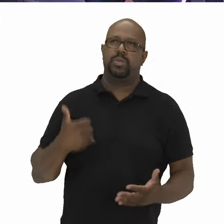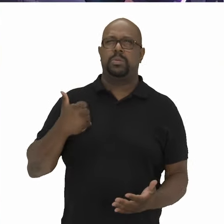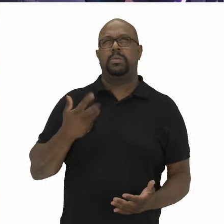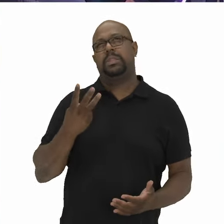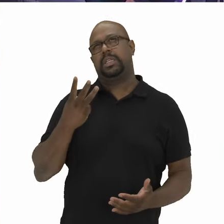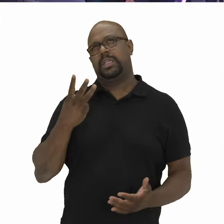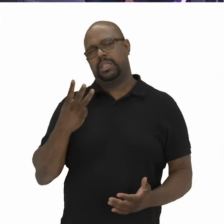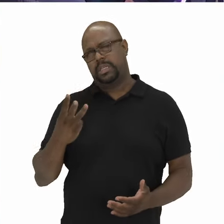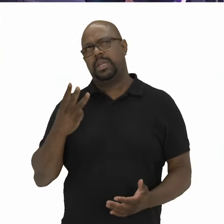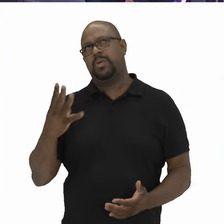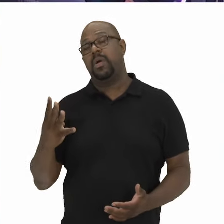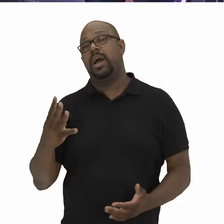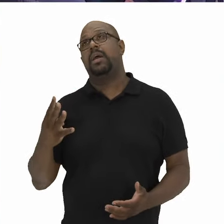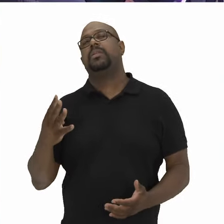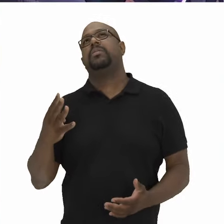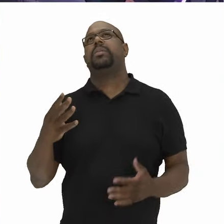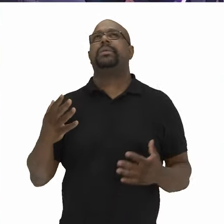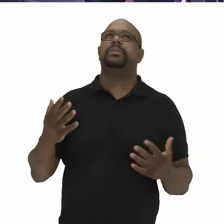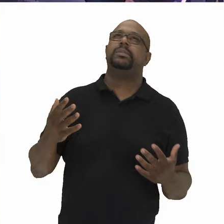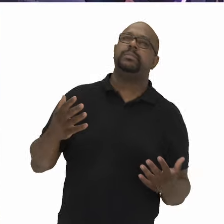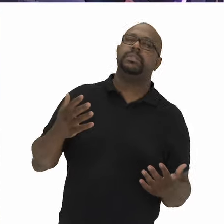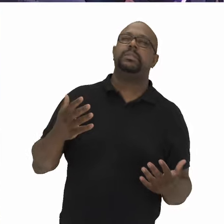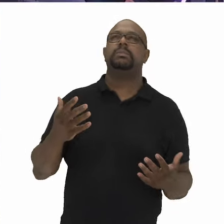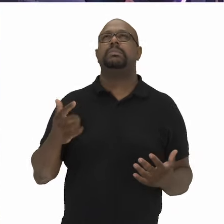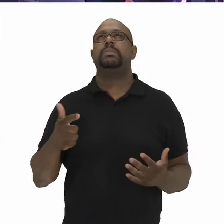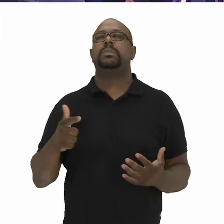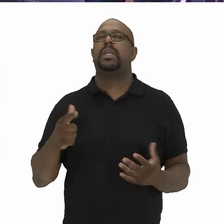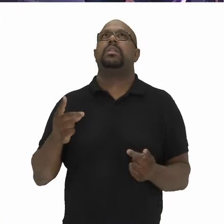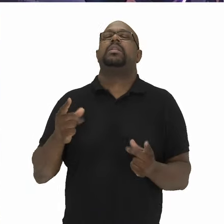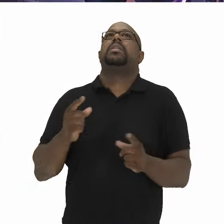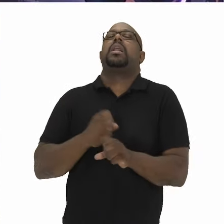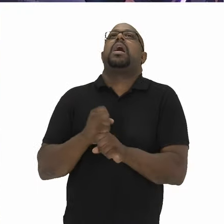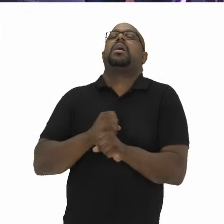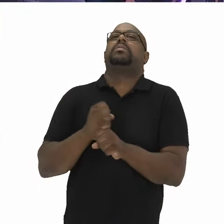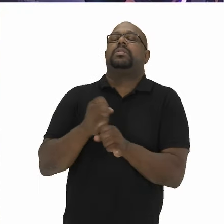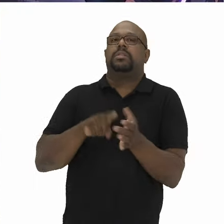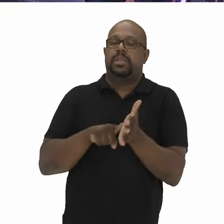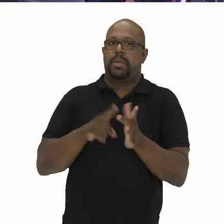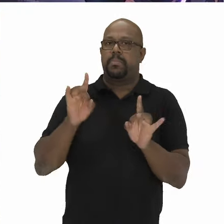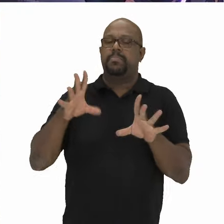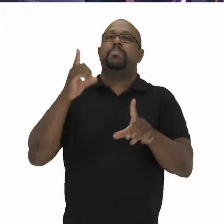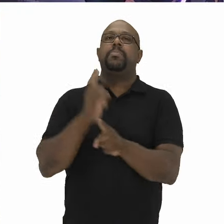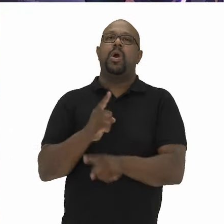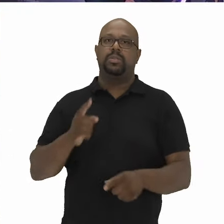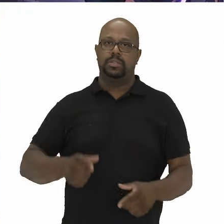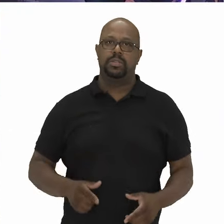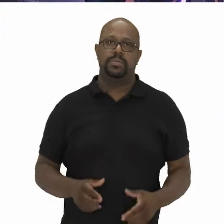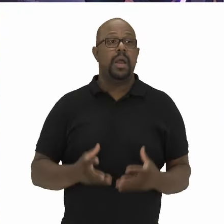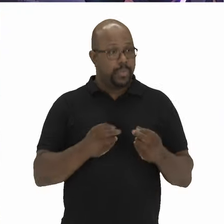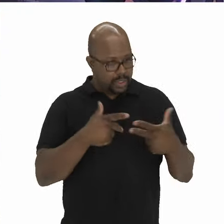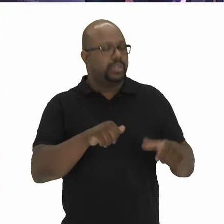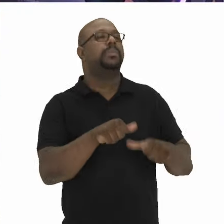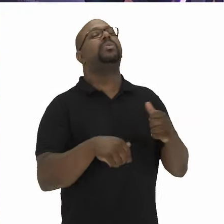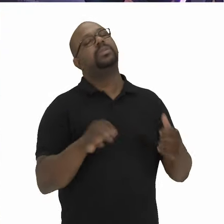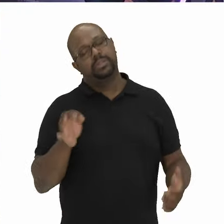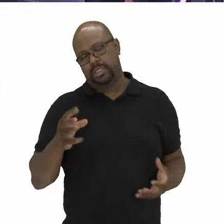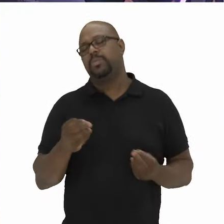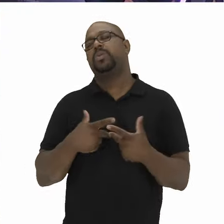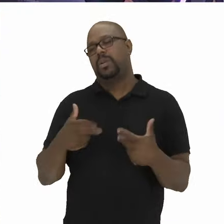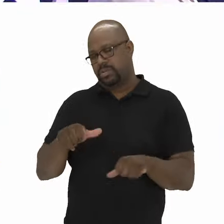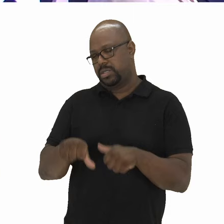né Eu tô com 34 então Digamos que não tem tanto tanto tempo assim né Já mas muita coisa